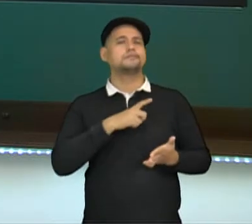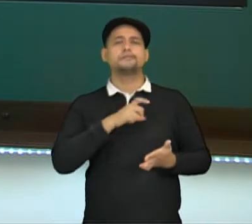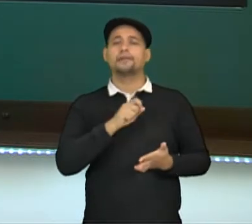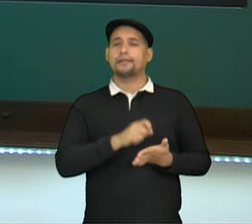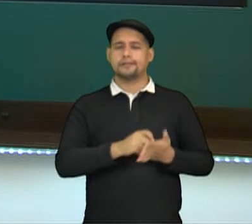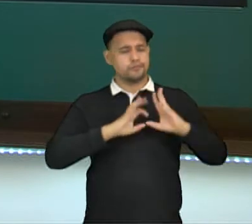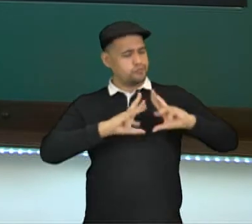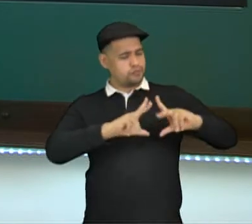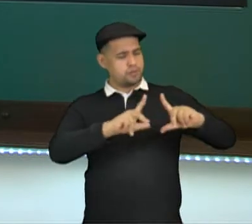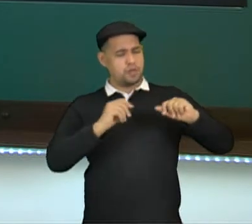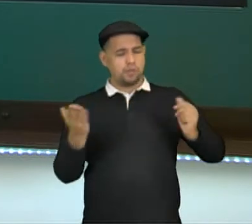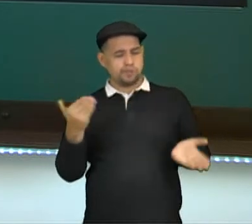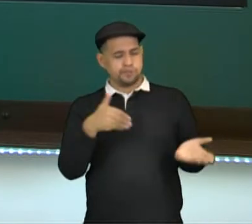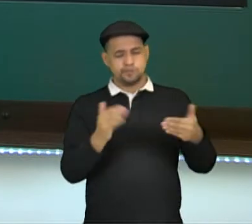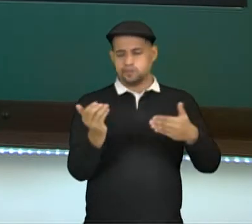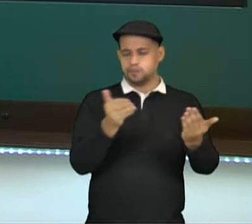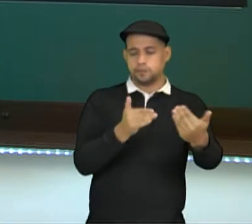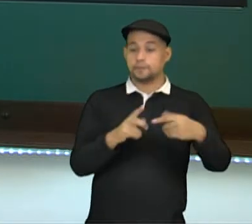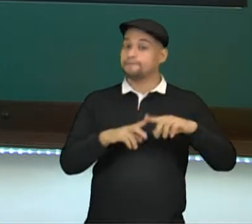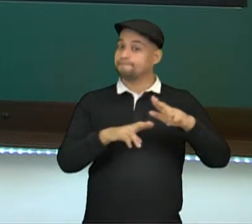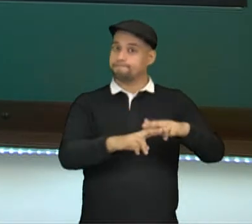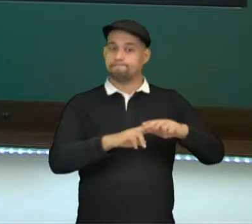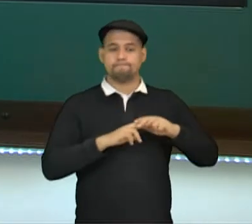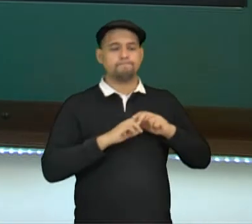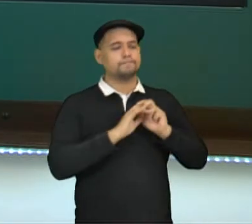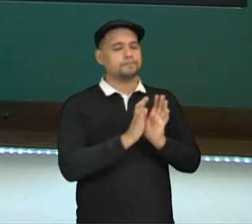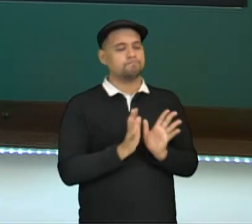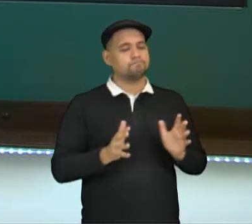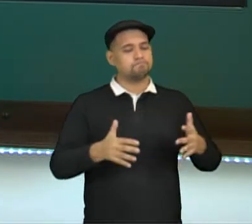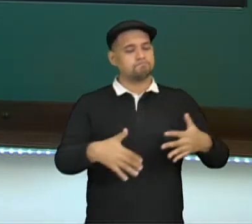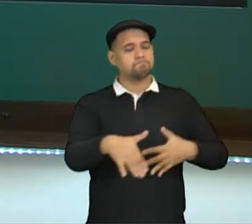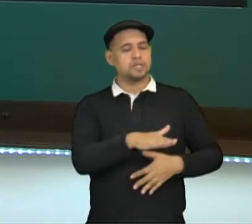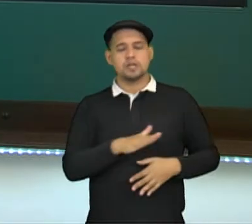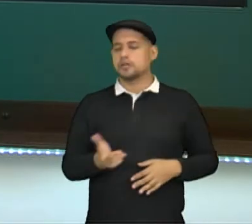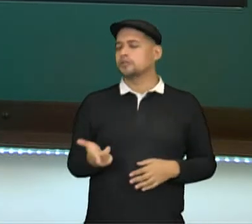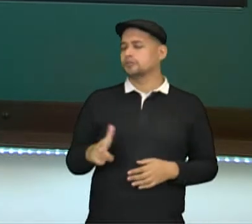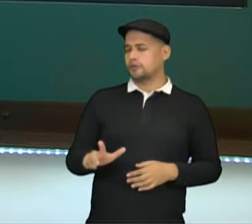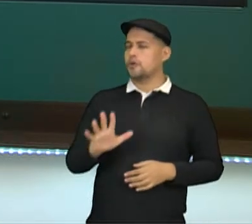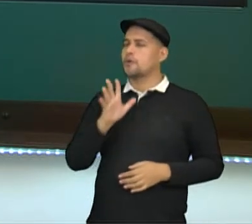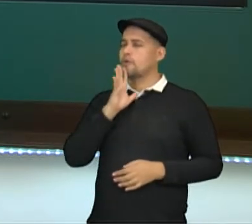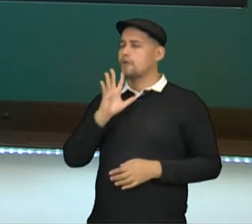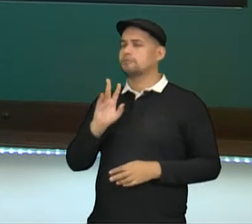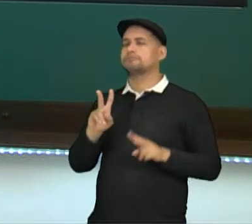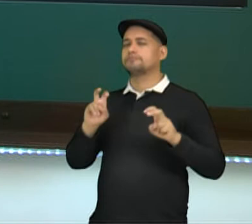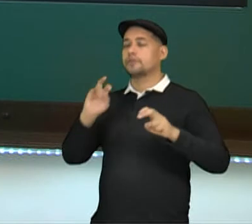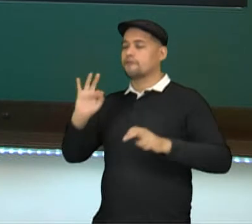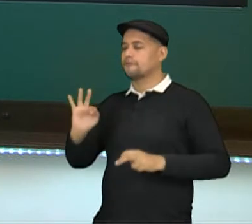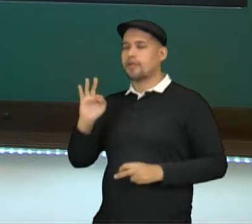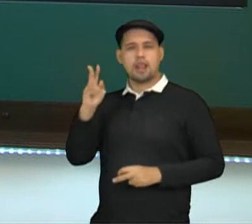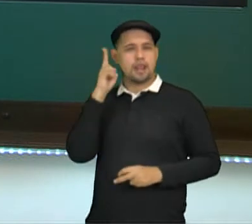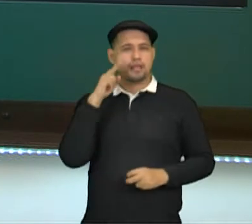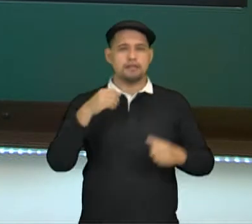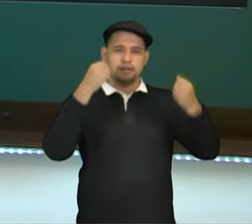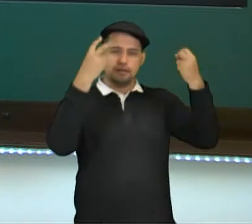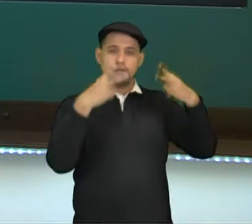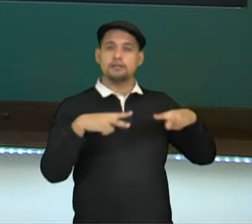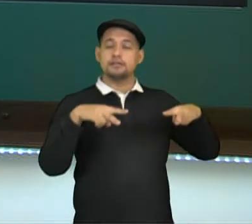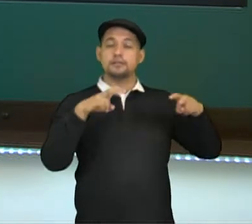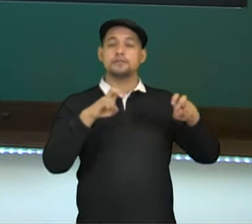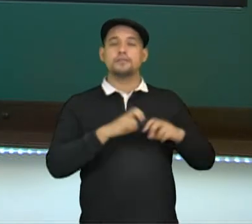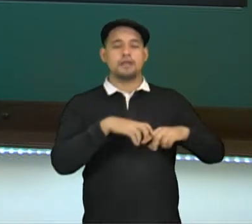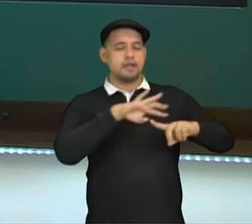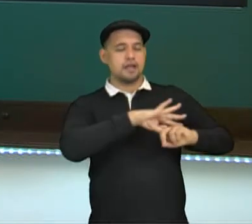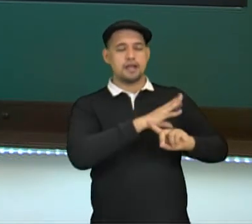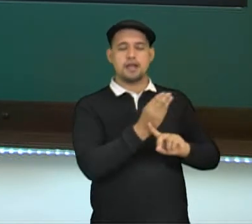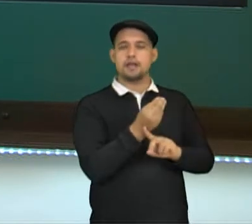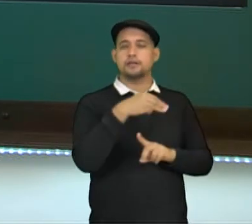manifestos em todos os meios possíveis. Por isso que as massas tiveram conhecimento do futurismo. Você lembra que eu falei para vocês sobre a Semana da Arte Moderna 22,